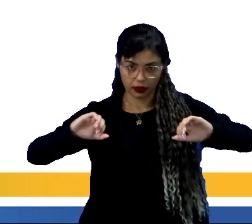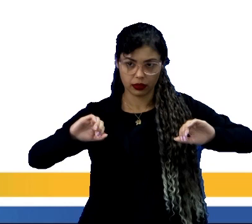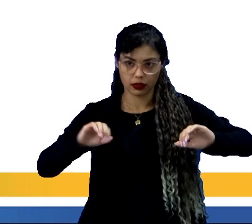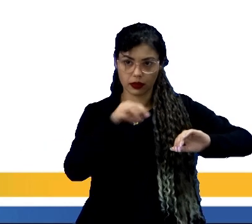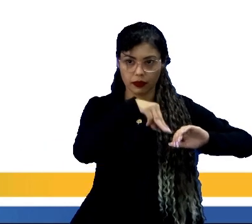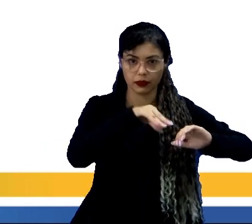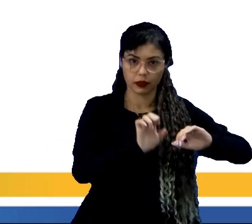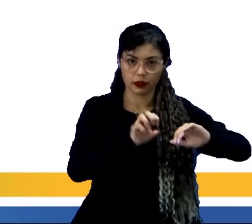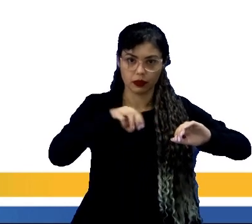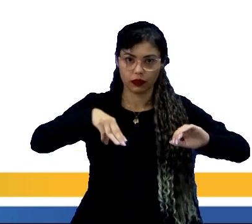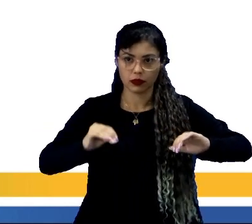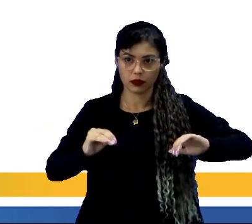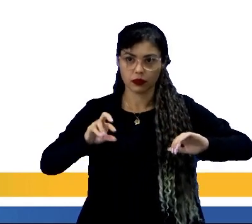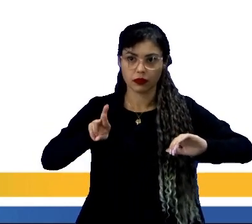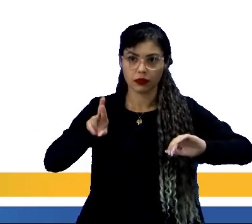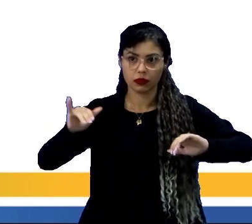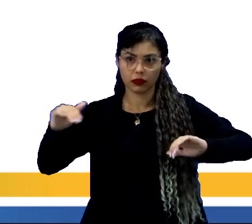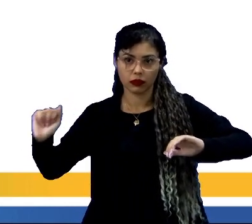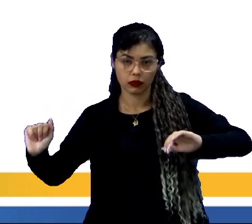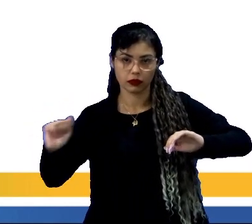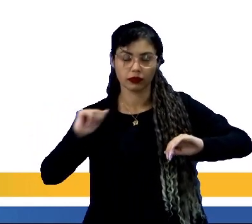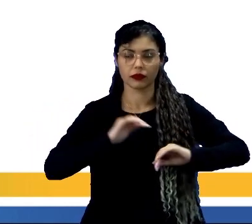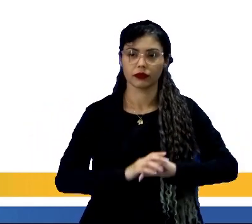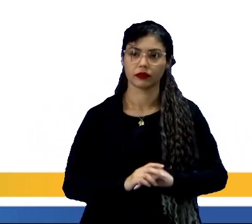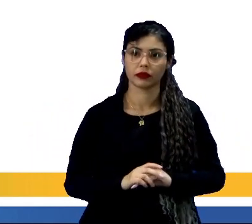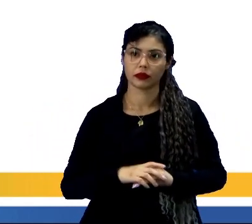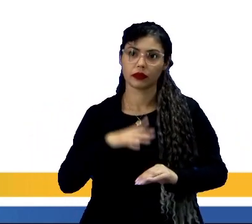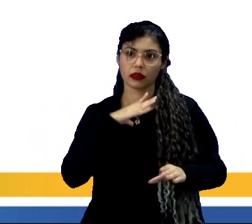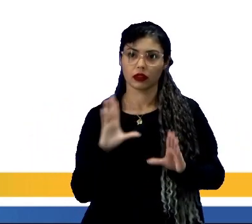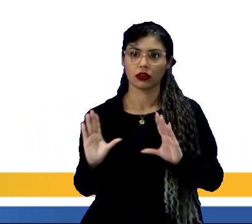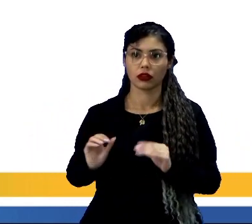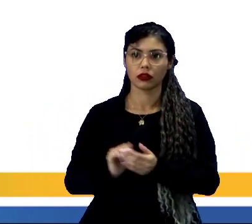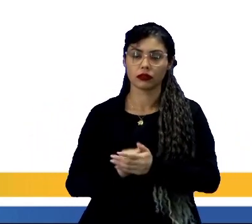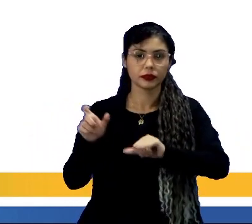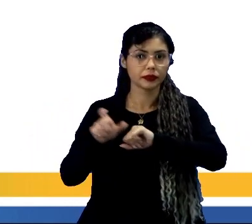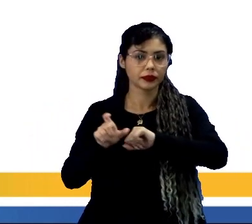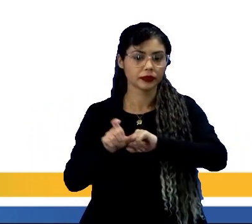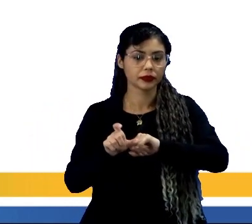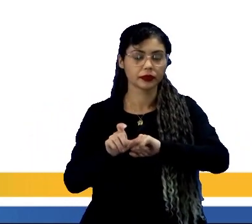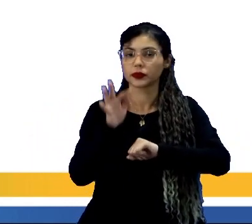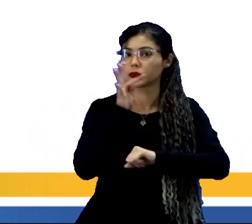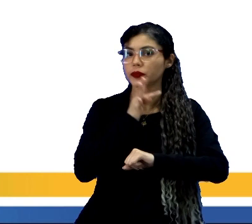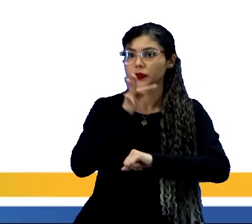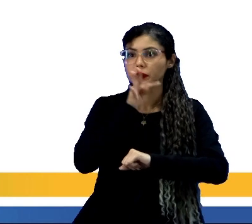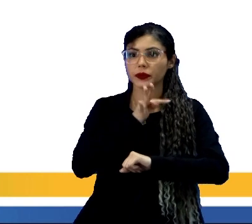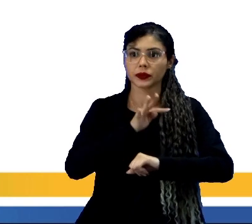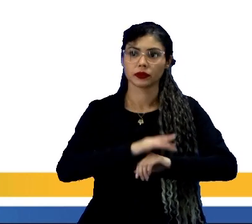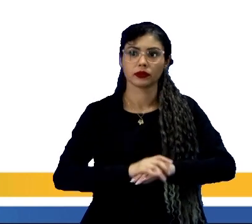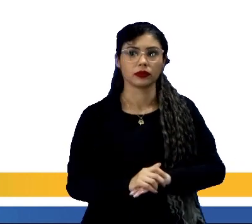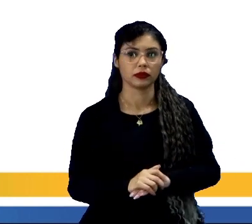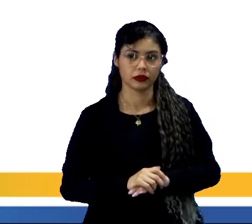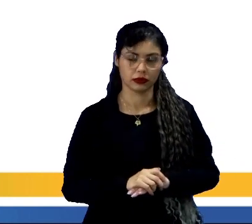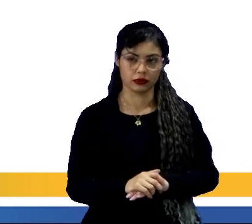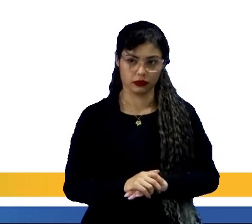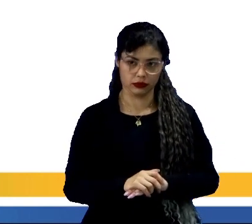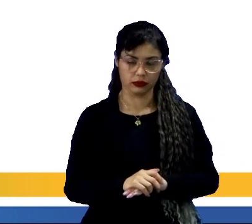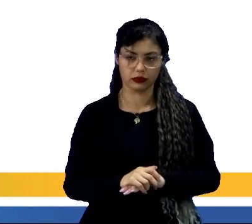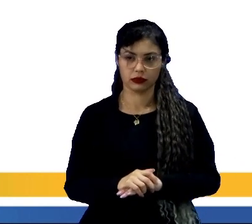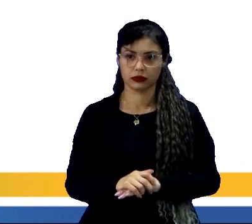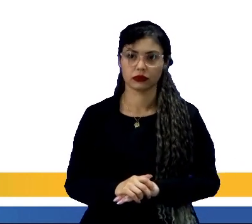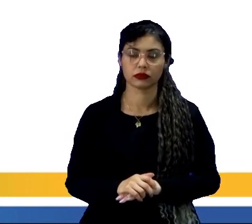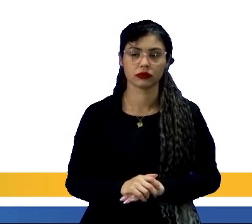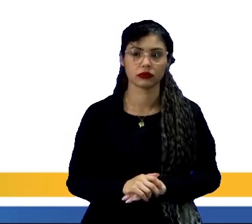de forma ortograficamente correta e é um substantivo feminino. Lembra que o Szinho está se referindo